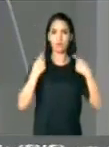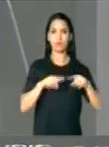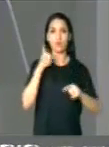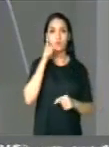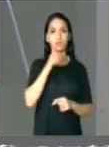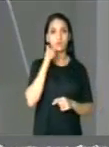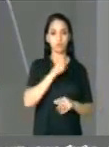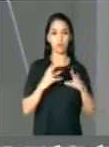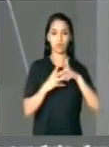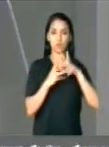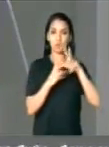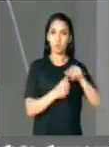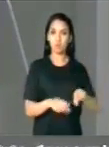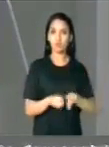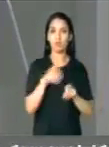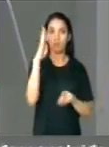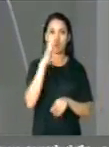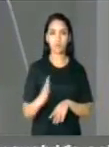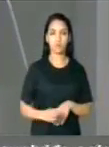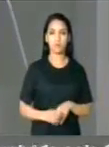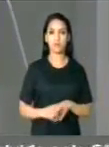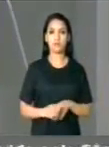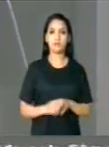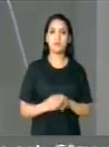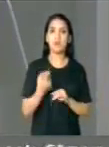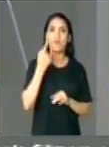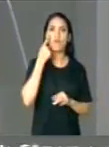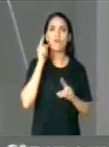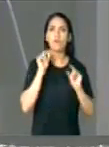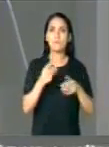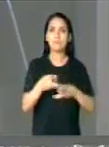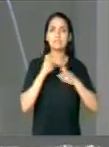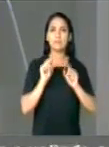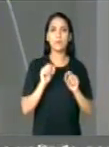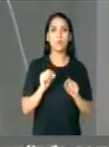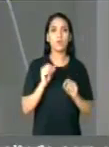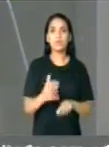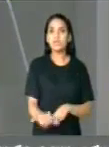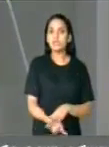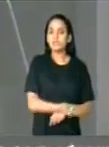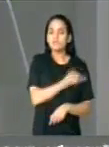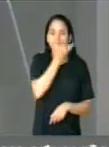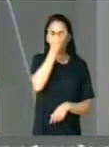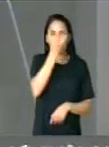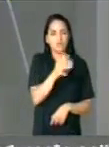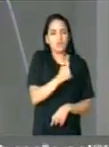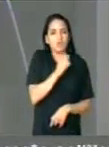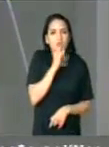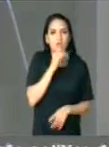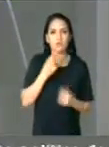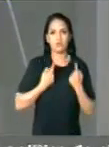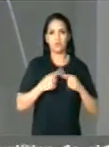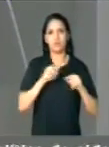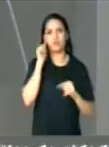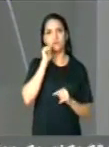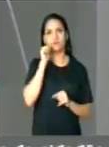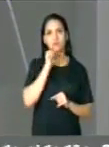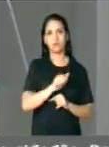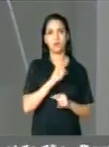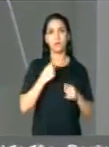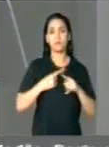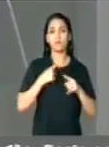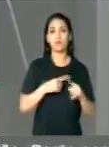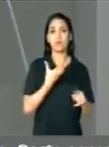e em todo o mundo, o levantamento apresenta uma verdadeira tragédia contra a mulher, pois cerca de